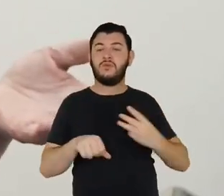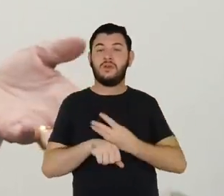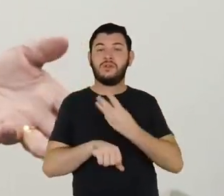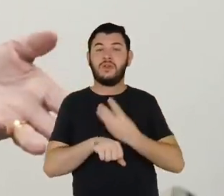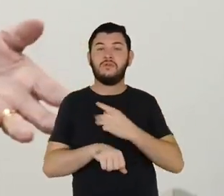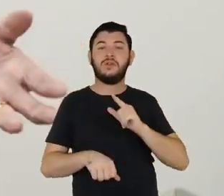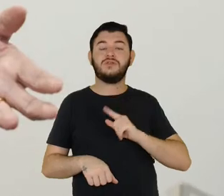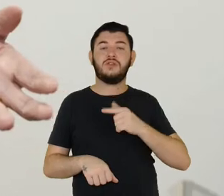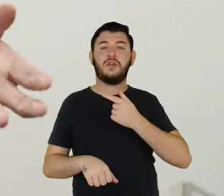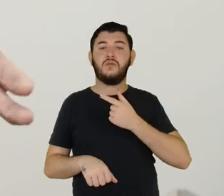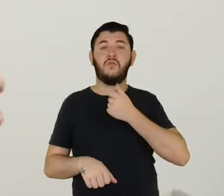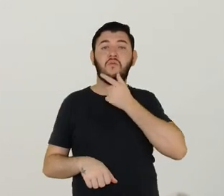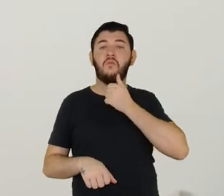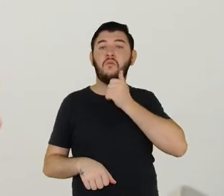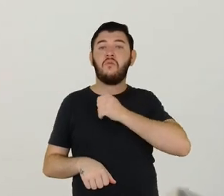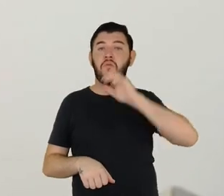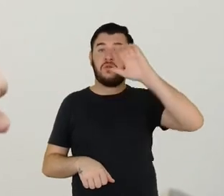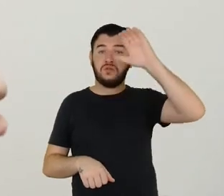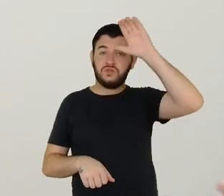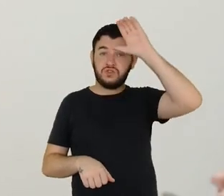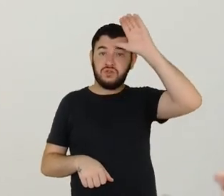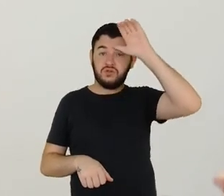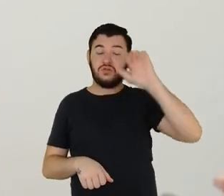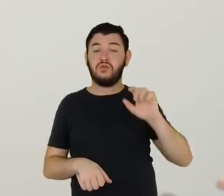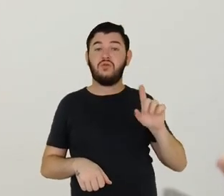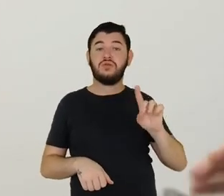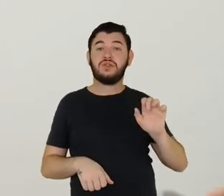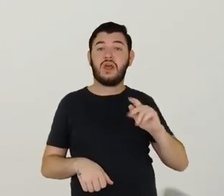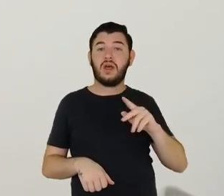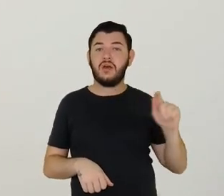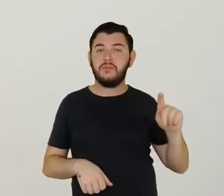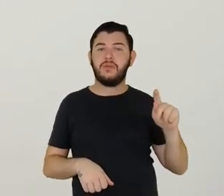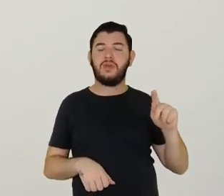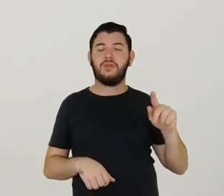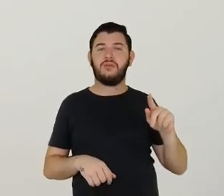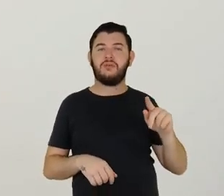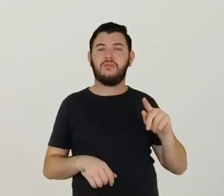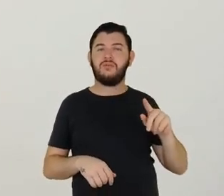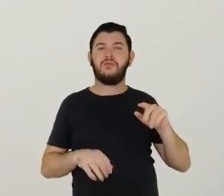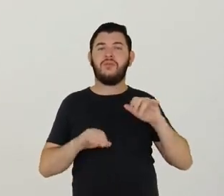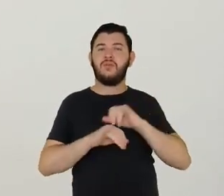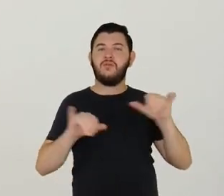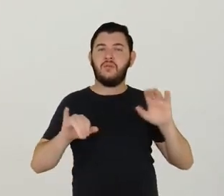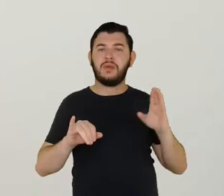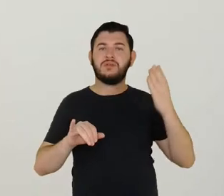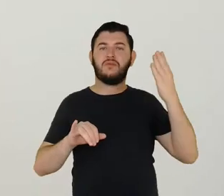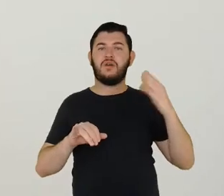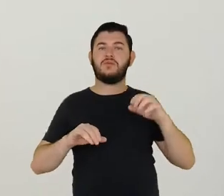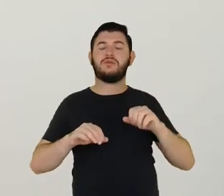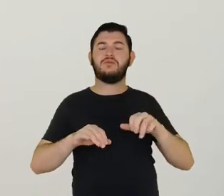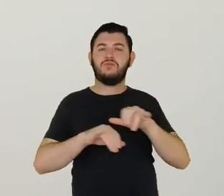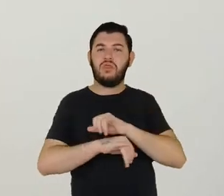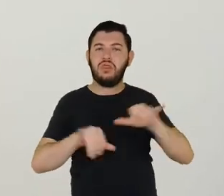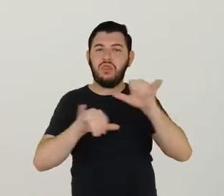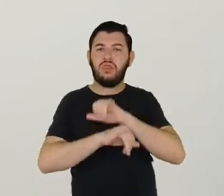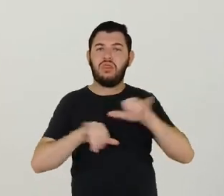prazer. Quer dizer, não teve nenhum no controle. O Zap eu acho que é muito difícil você controlar. Agora, o Instagram eu acho que dá para